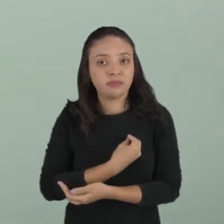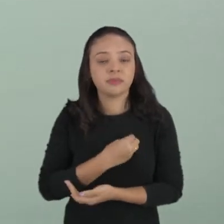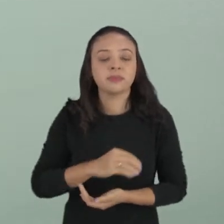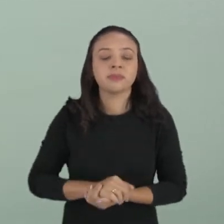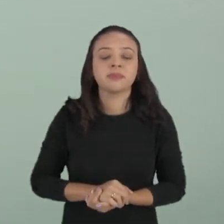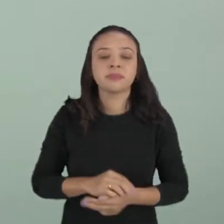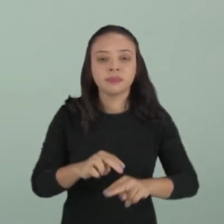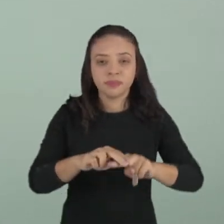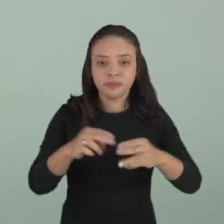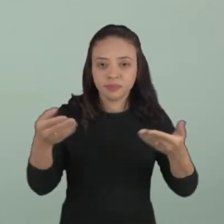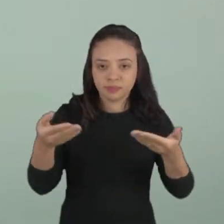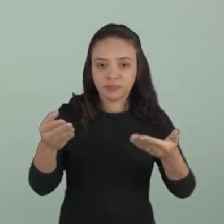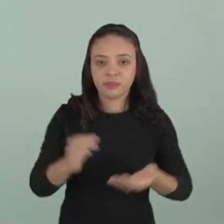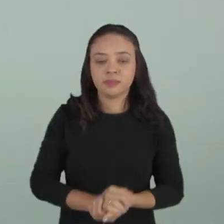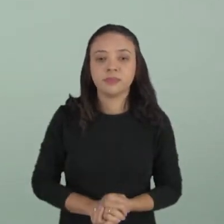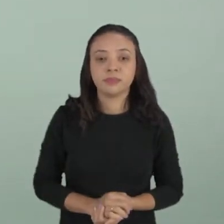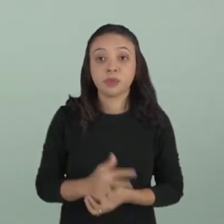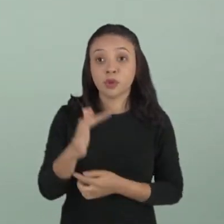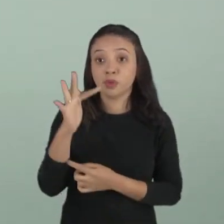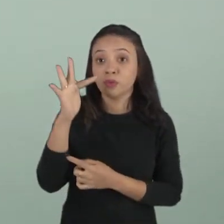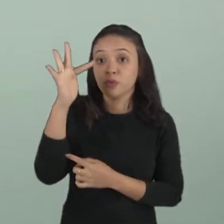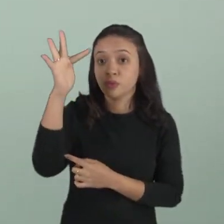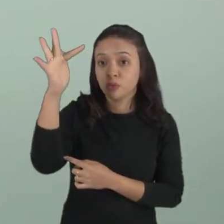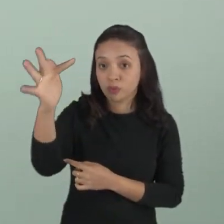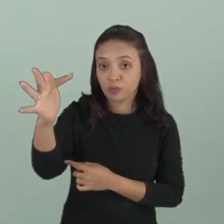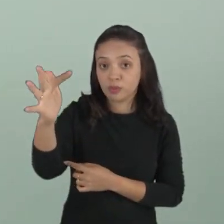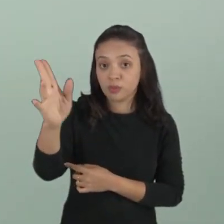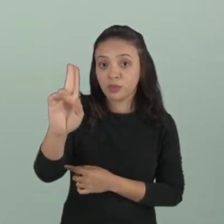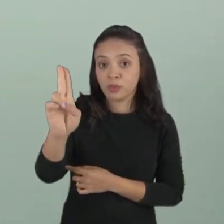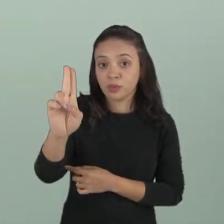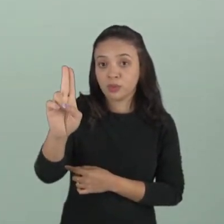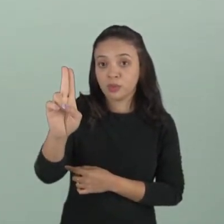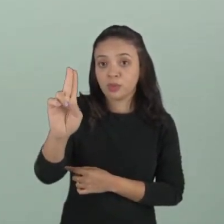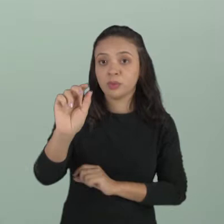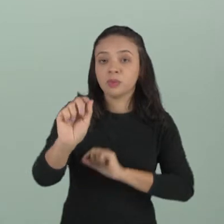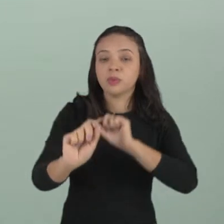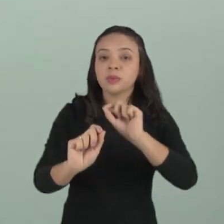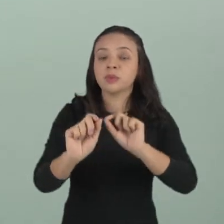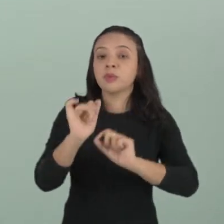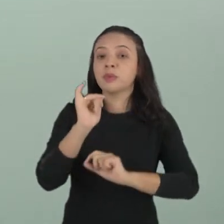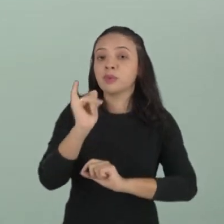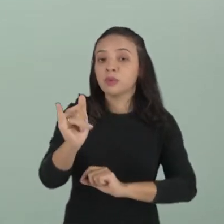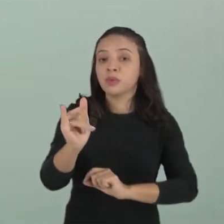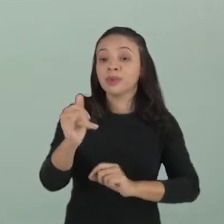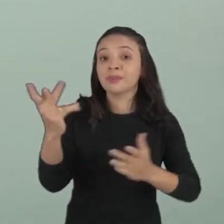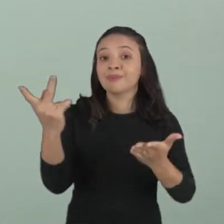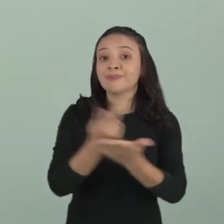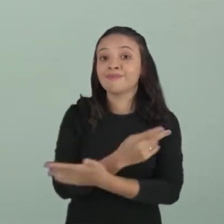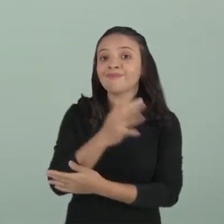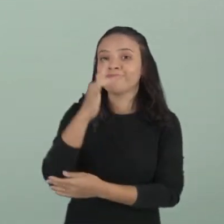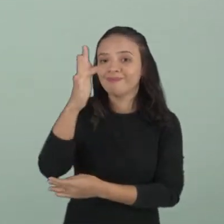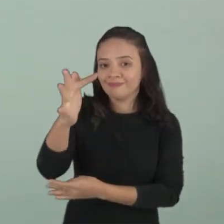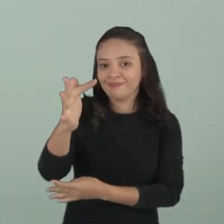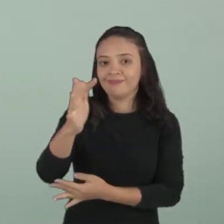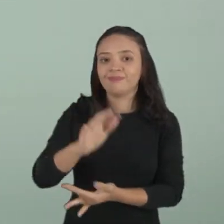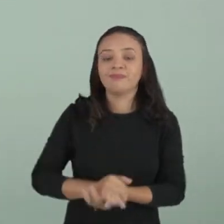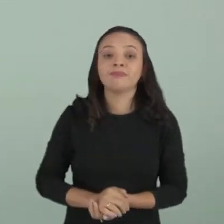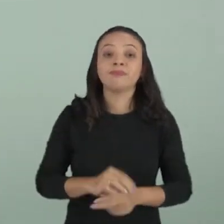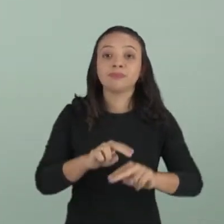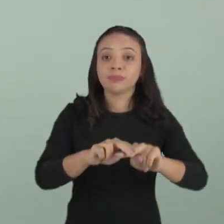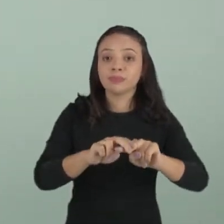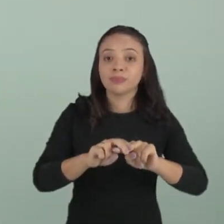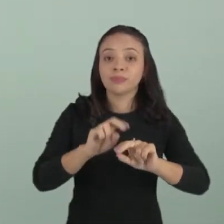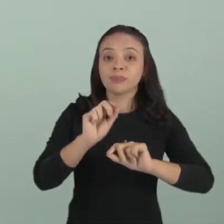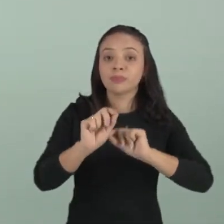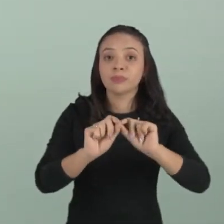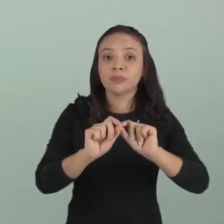de presente. E o futuro, como o próprio nome diz, é algo que ainda vai ocorrer. Porém, pessoal,